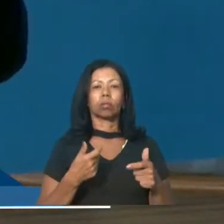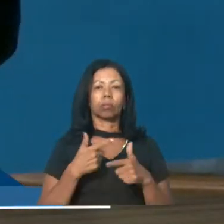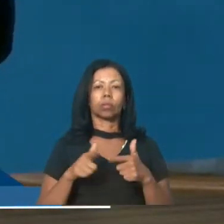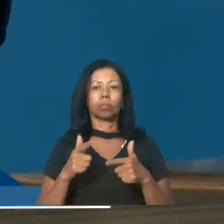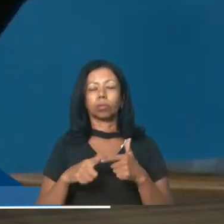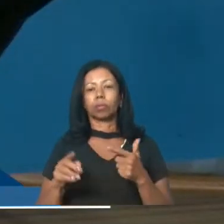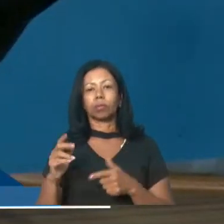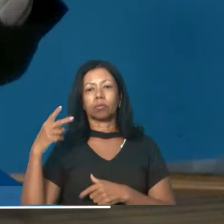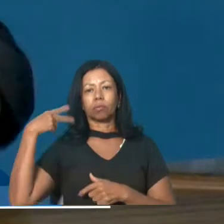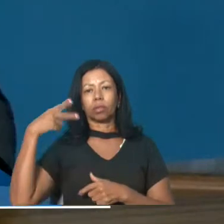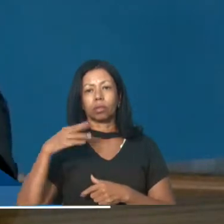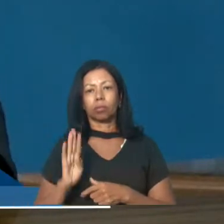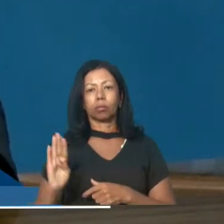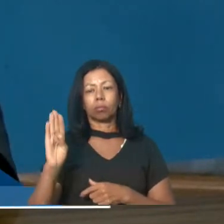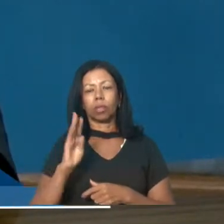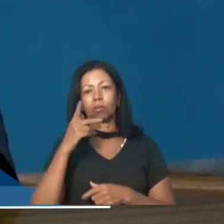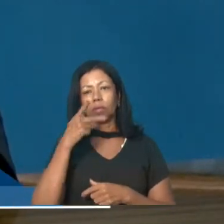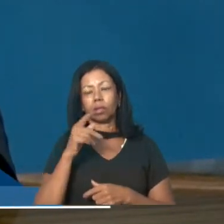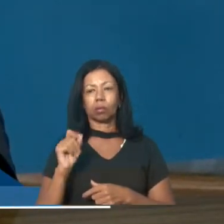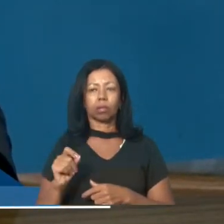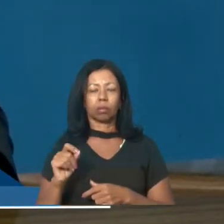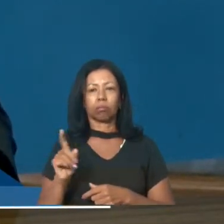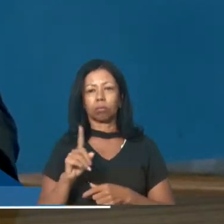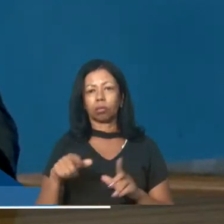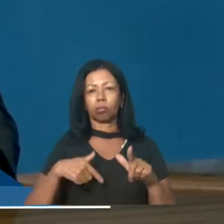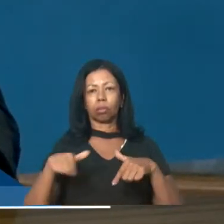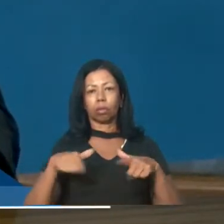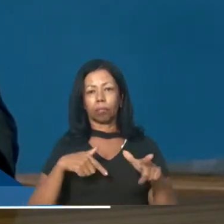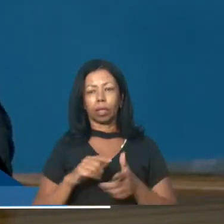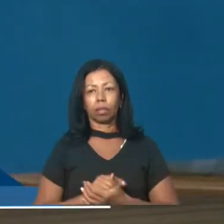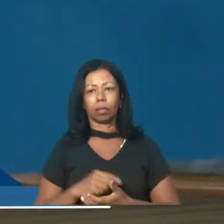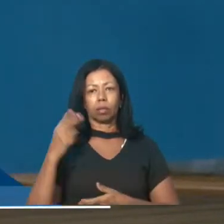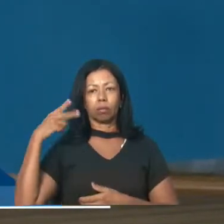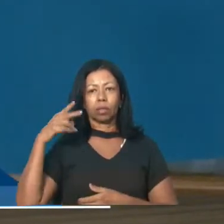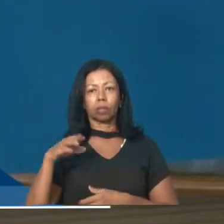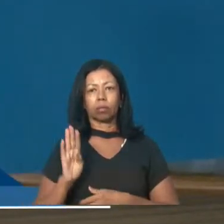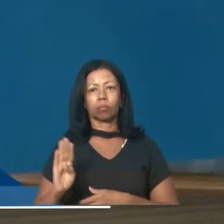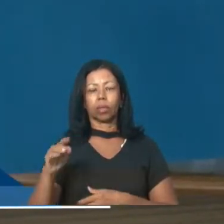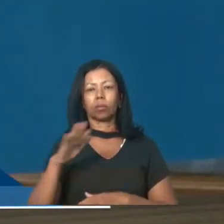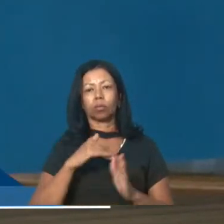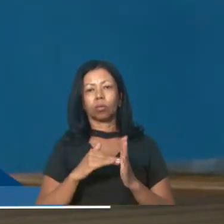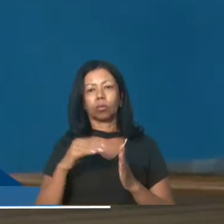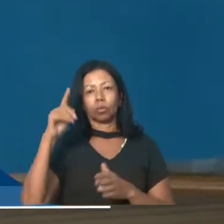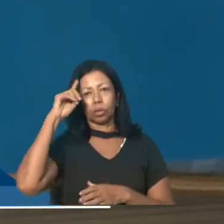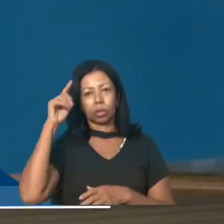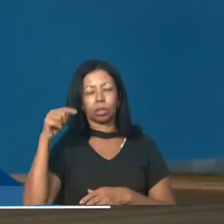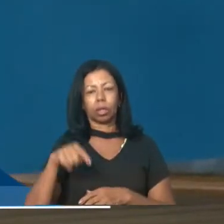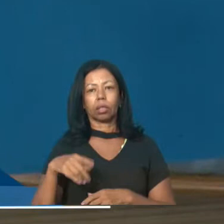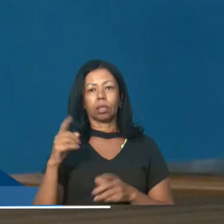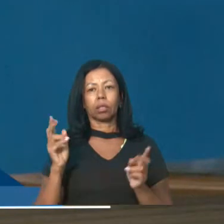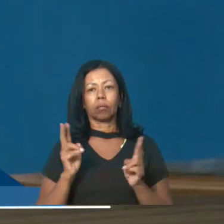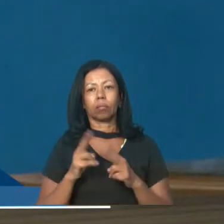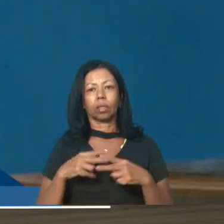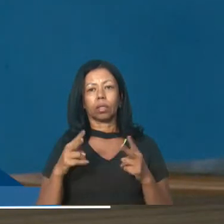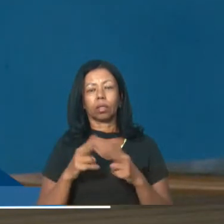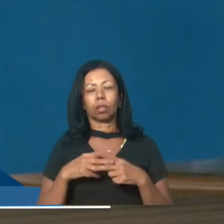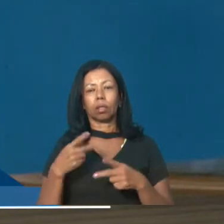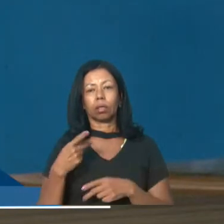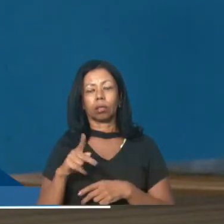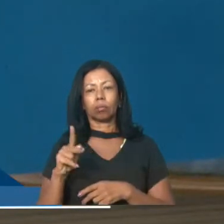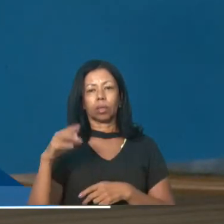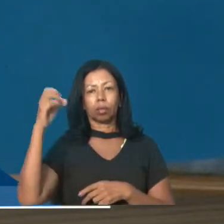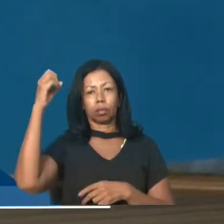colocar na mente da população que o vereador do bairro não trabalha. E o vereador do bairro está todo dia aqui, brigando pela lâmpada acesa no